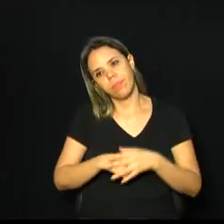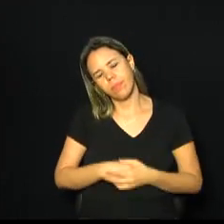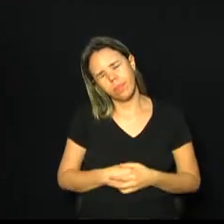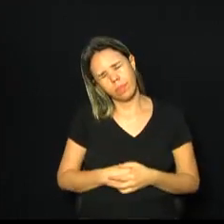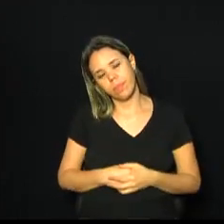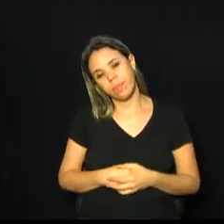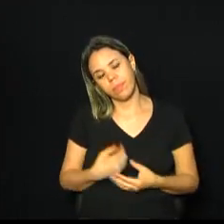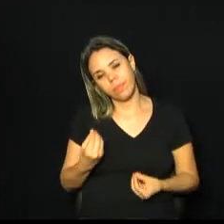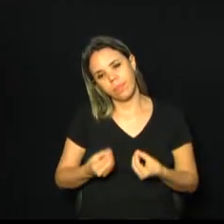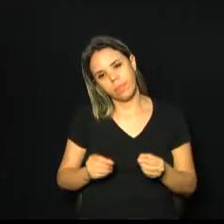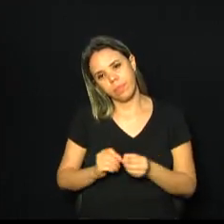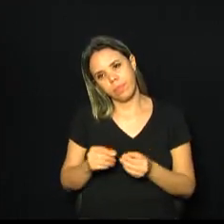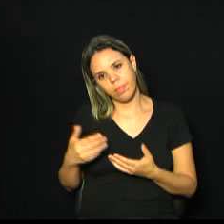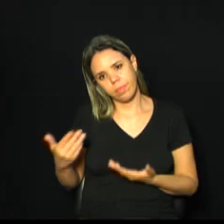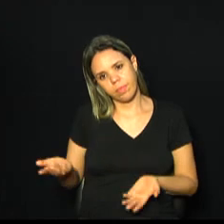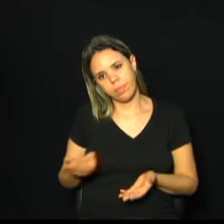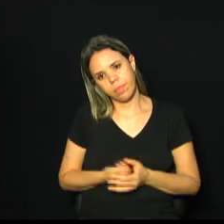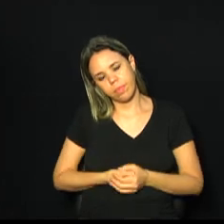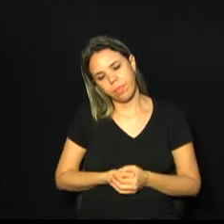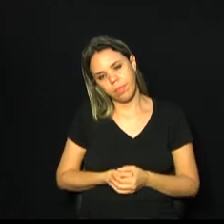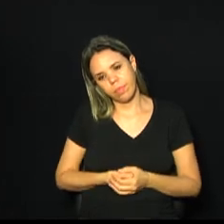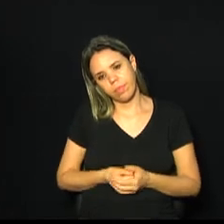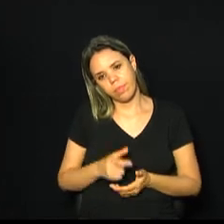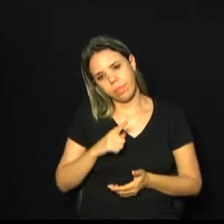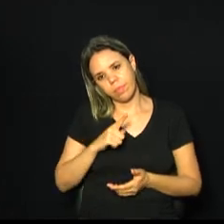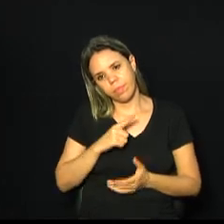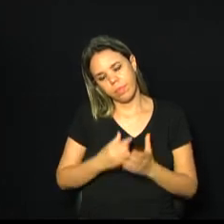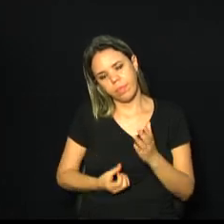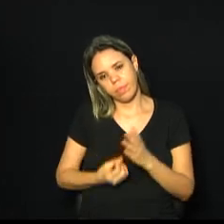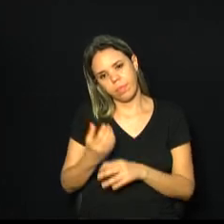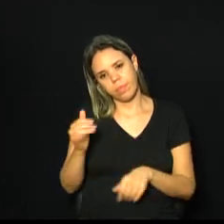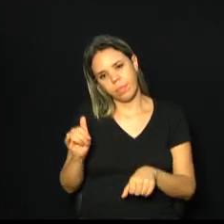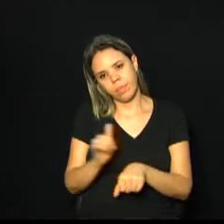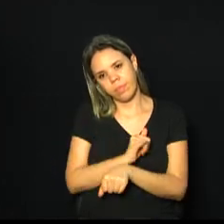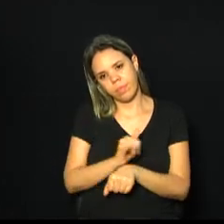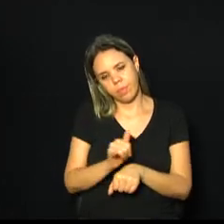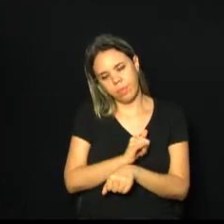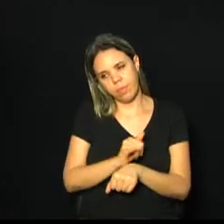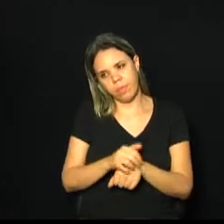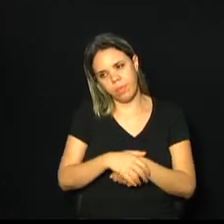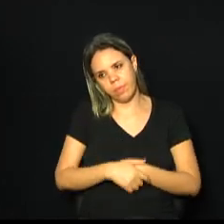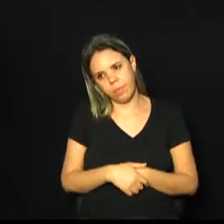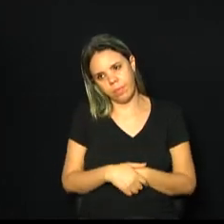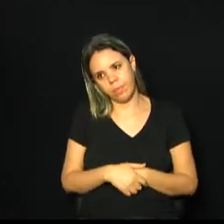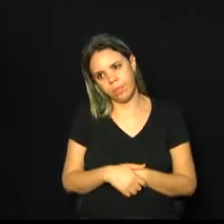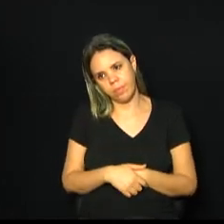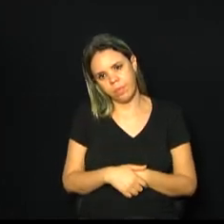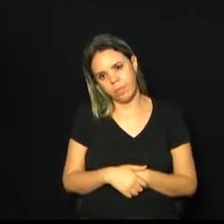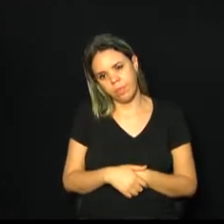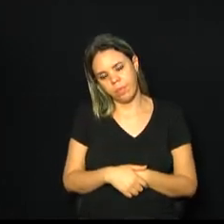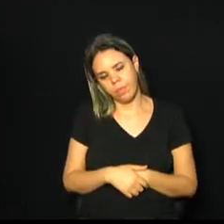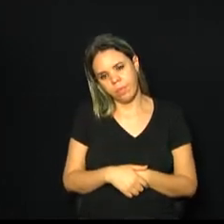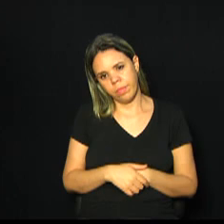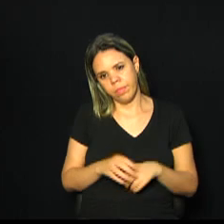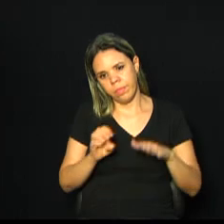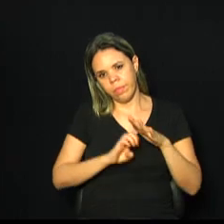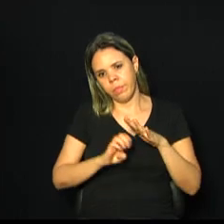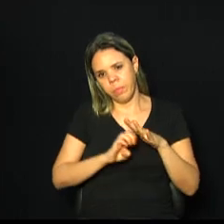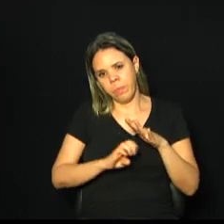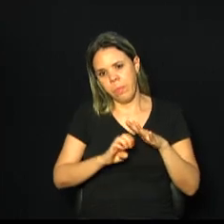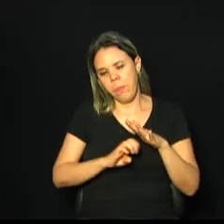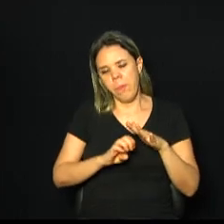como que a gente faz isso? Eu tenho que criar os mecanismos pelos quais a empresa vai